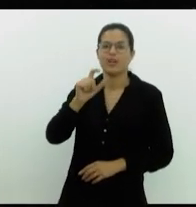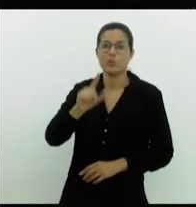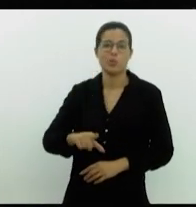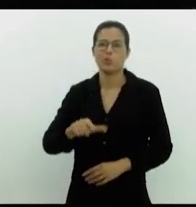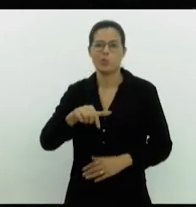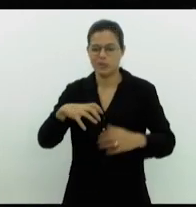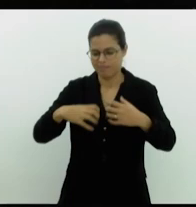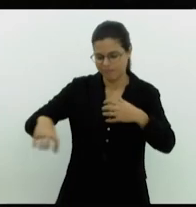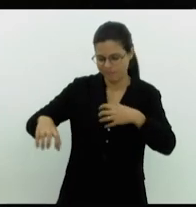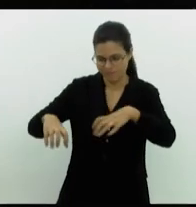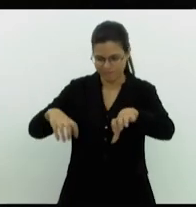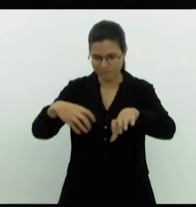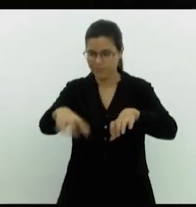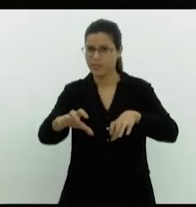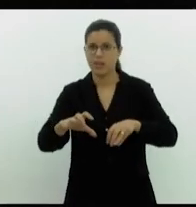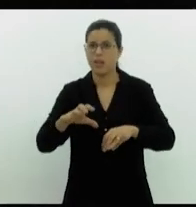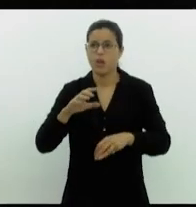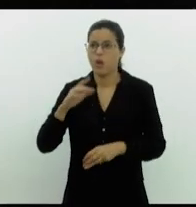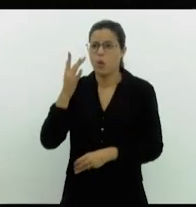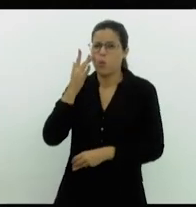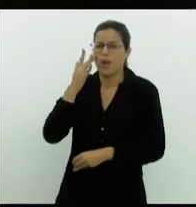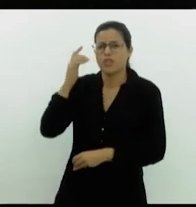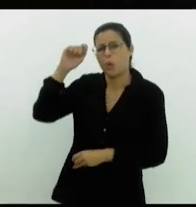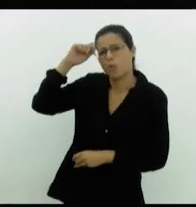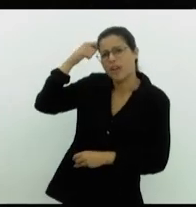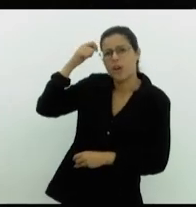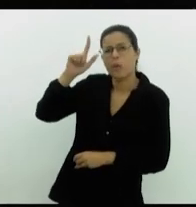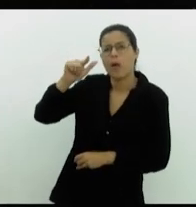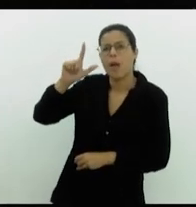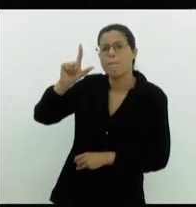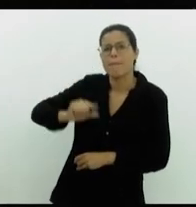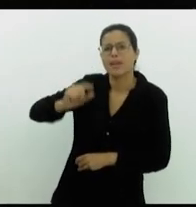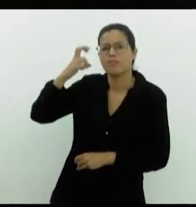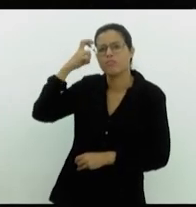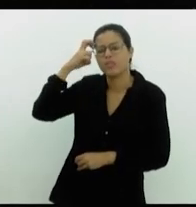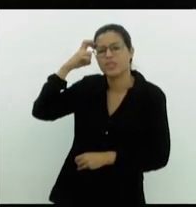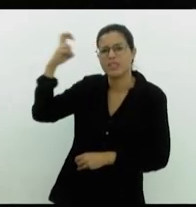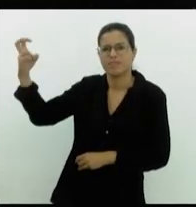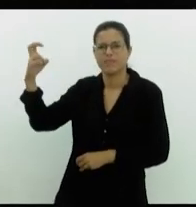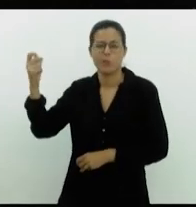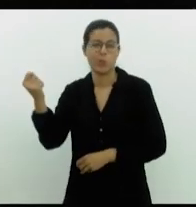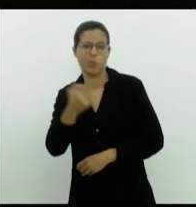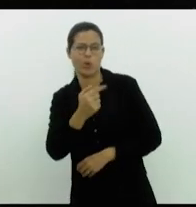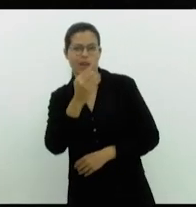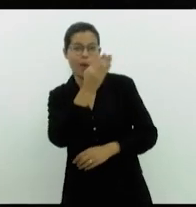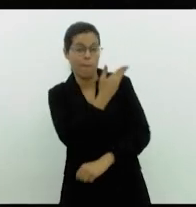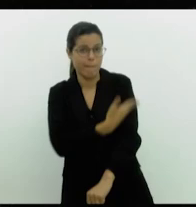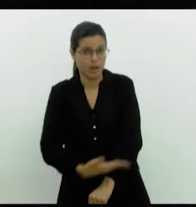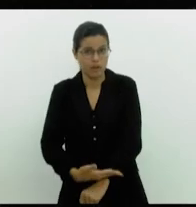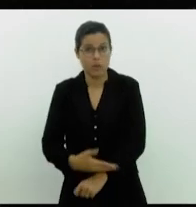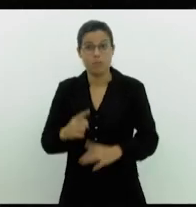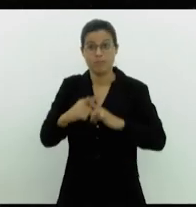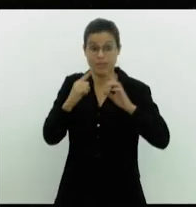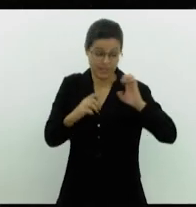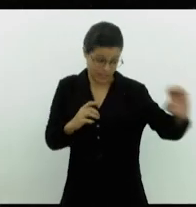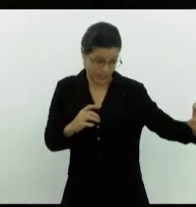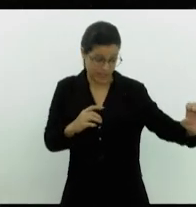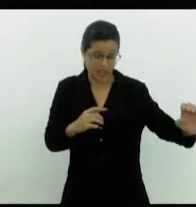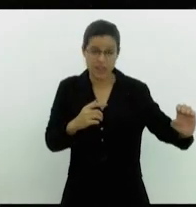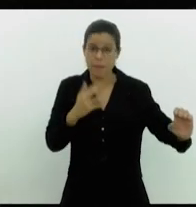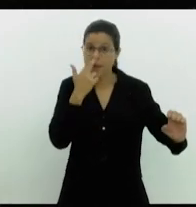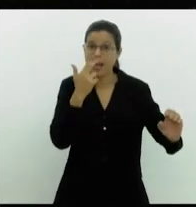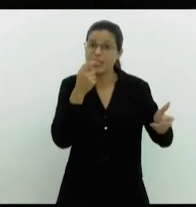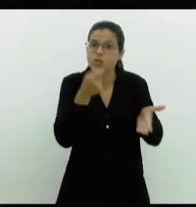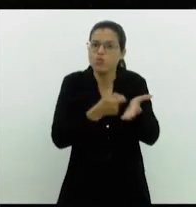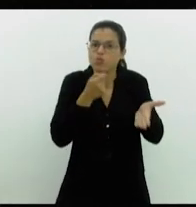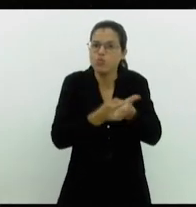Porque eu não acho que um negro é menos inteligente que um branco. Quem luta por isso é a esquerda. Então, se